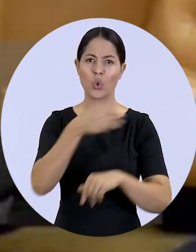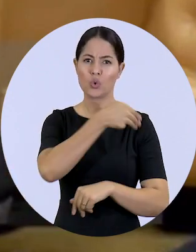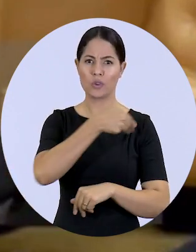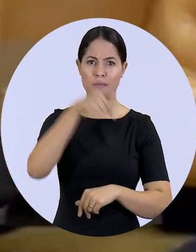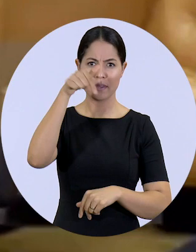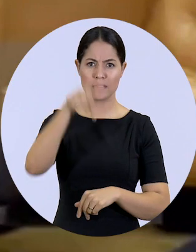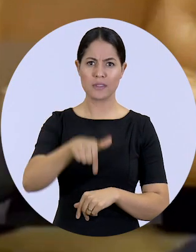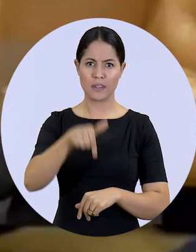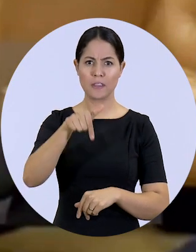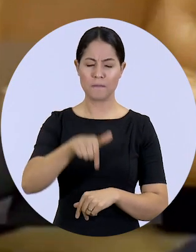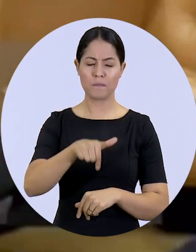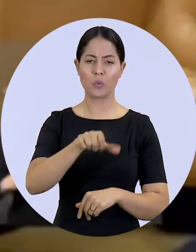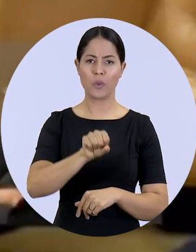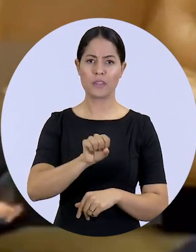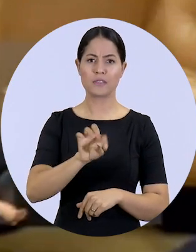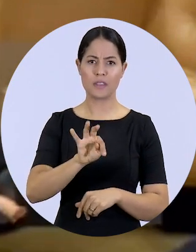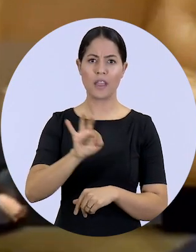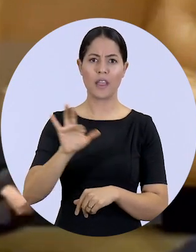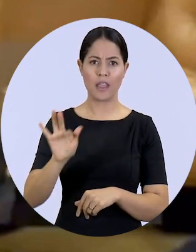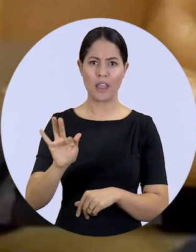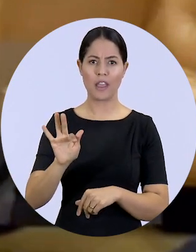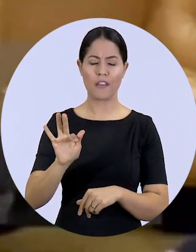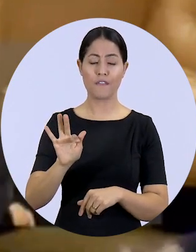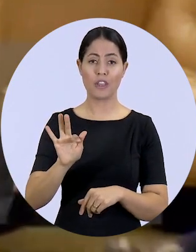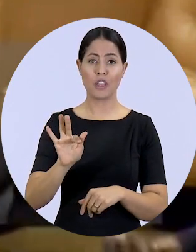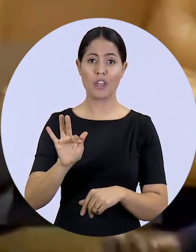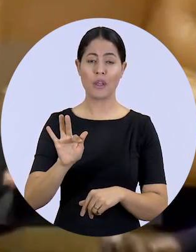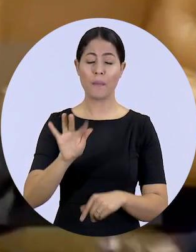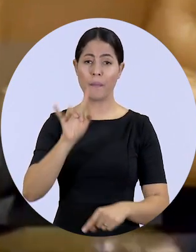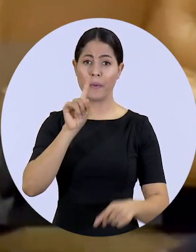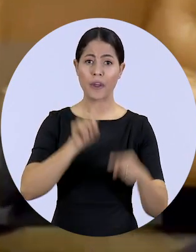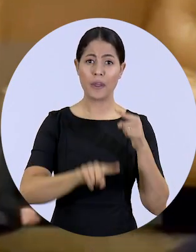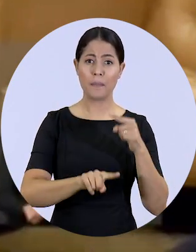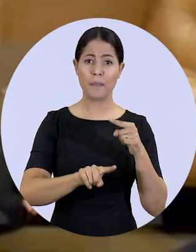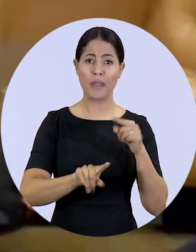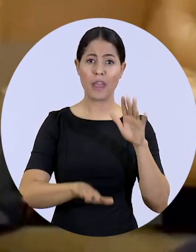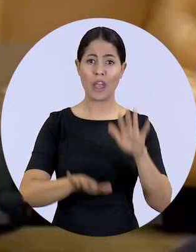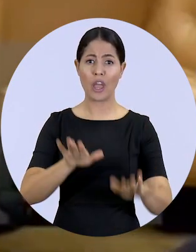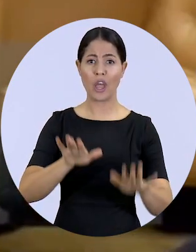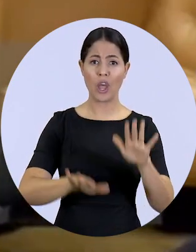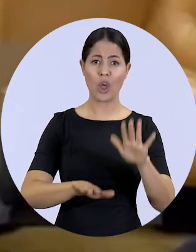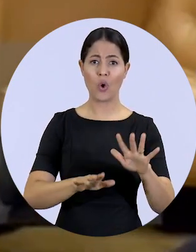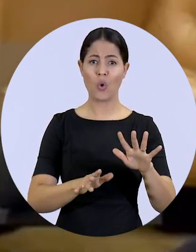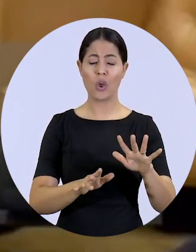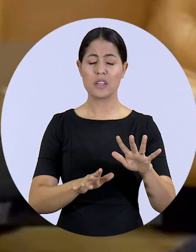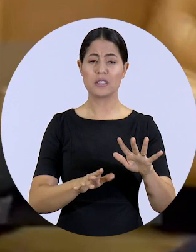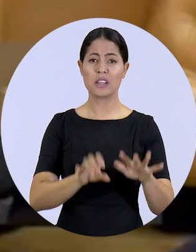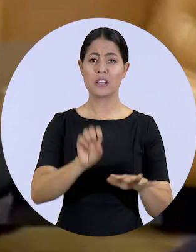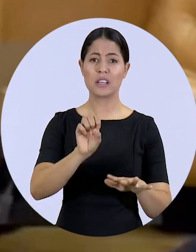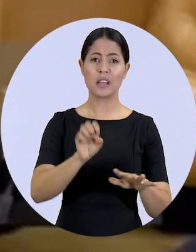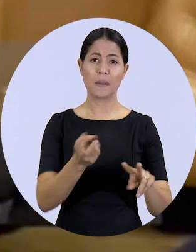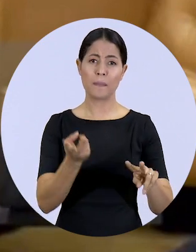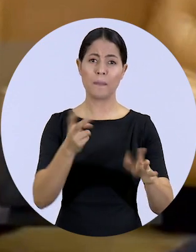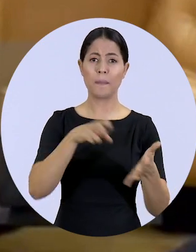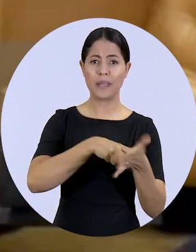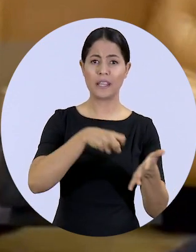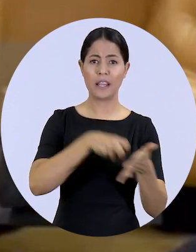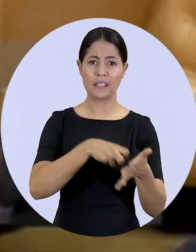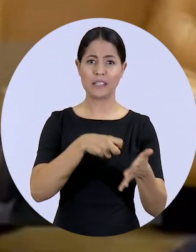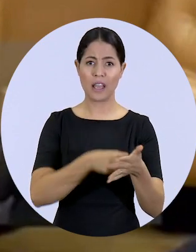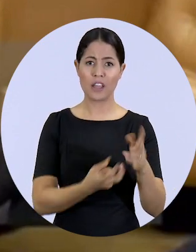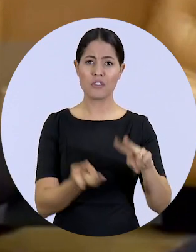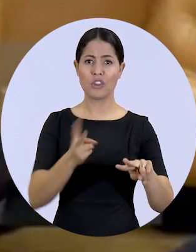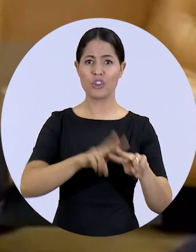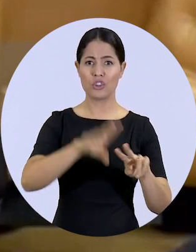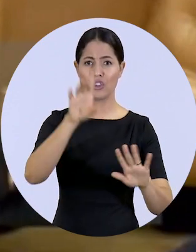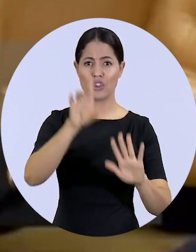desta Casa vedavam a execução antecipada das sanções restritivas de direito, em razão de